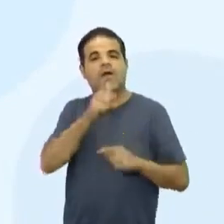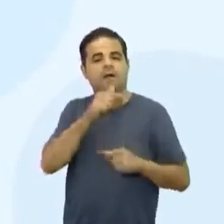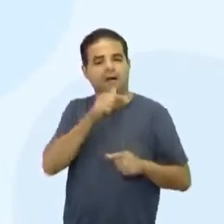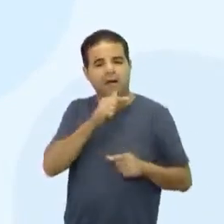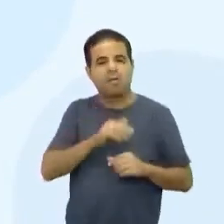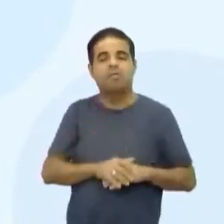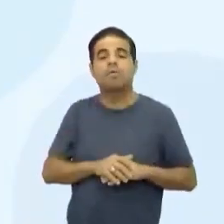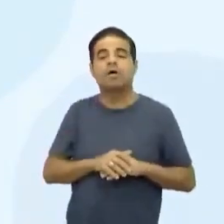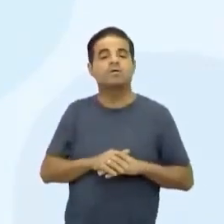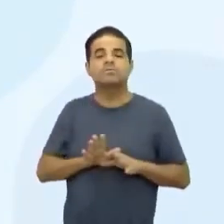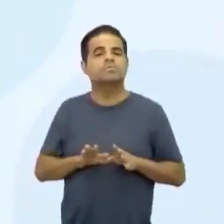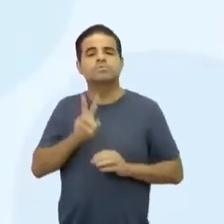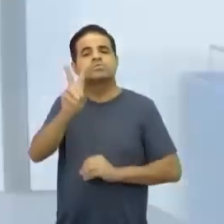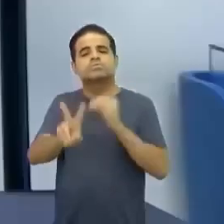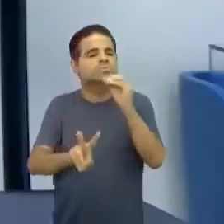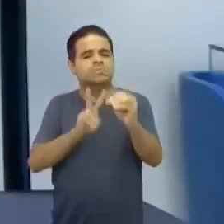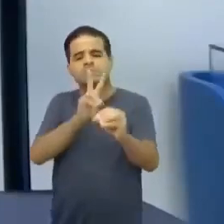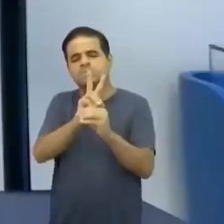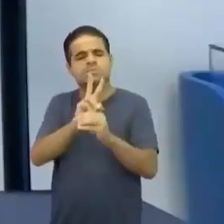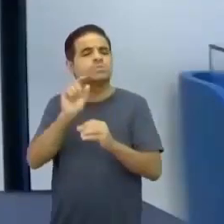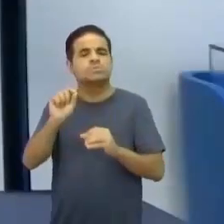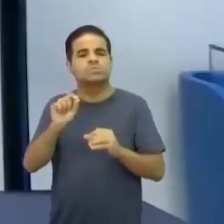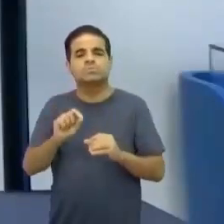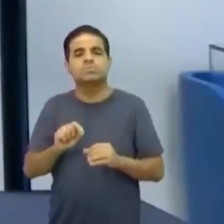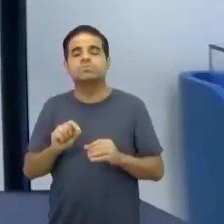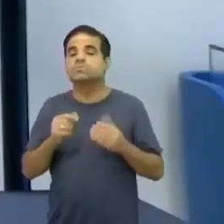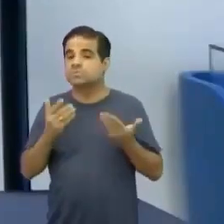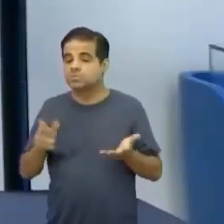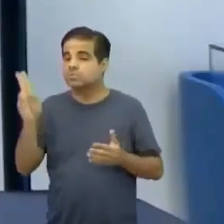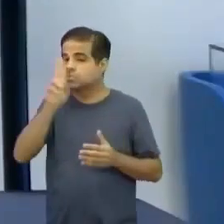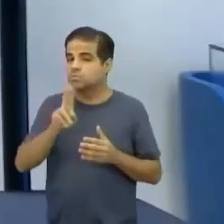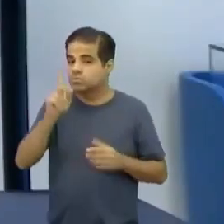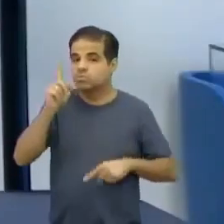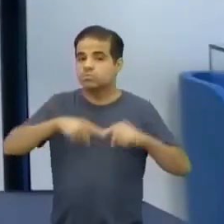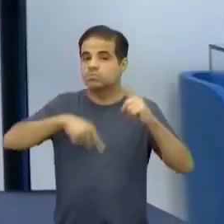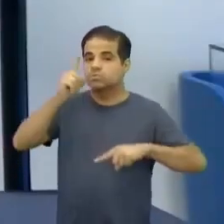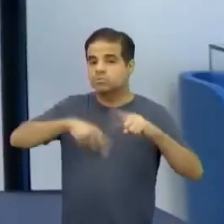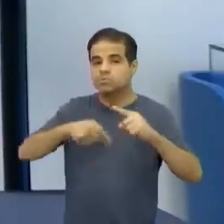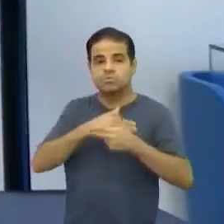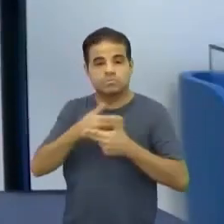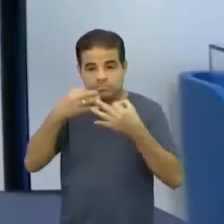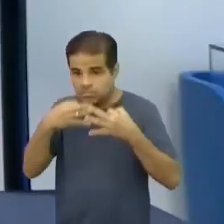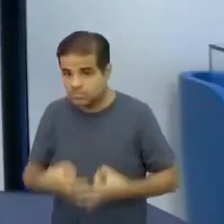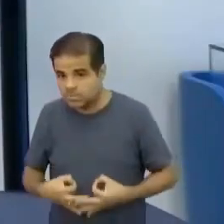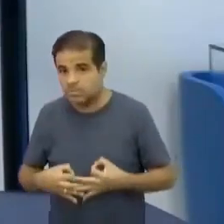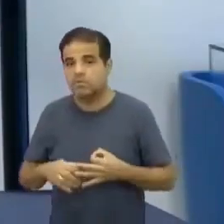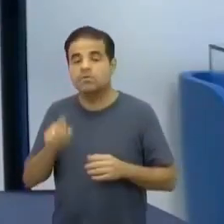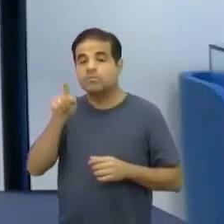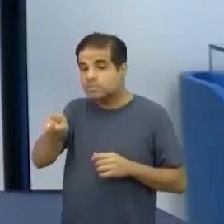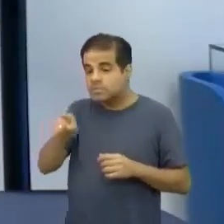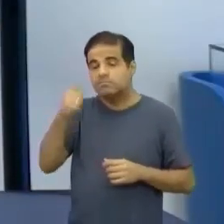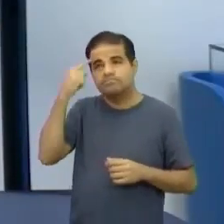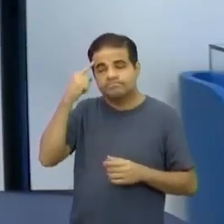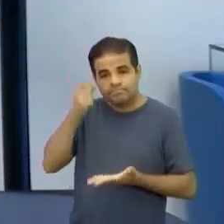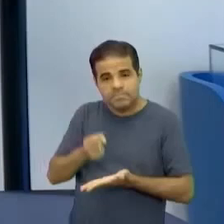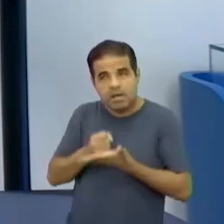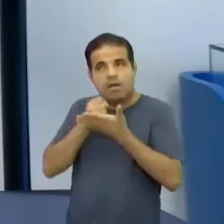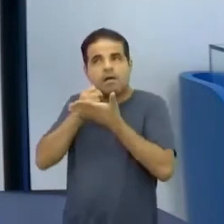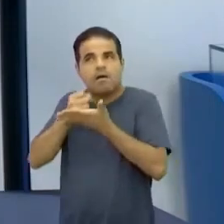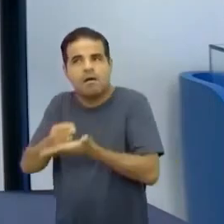água. Então, o que é a sustentabilidade? Sustentabilidade é quando você utiliza um recurso, certo? Mas você